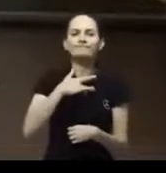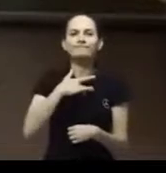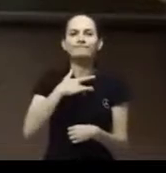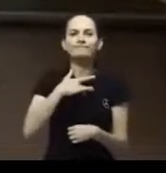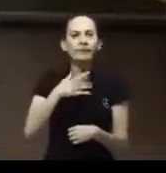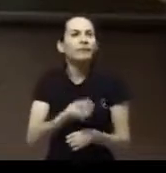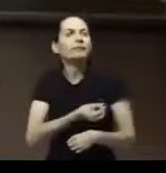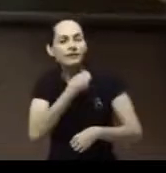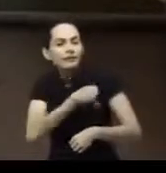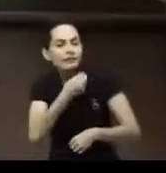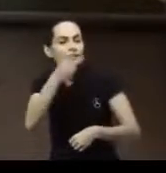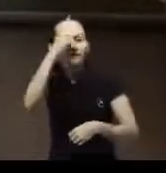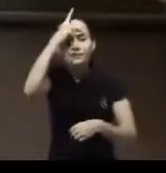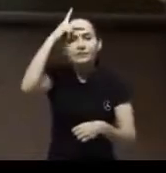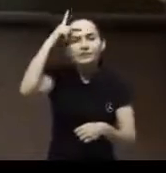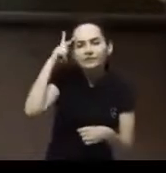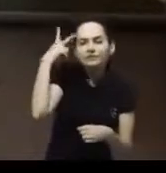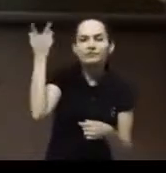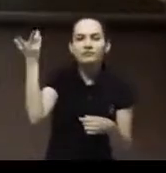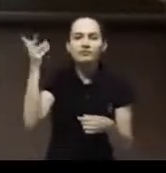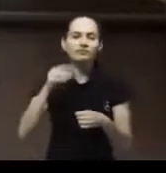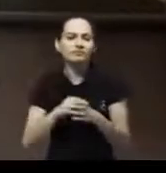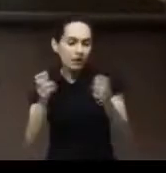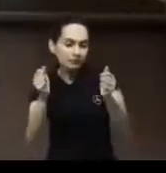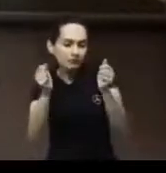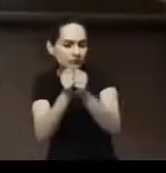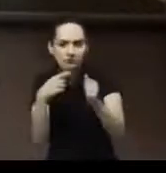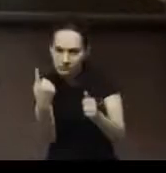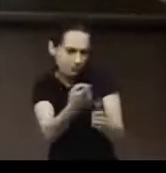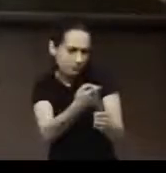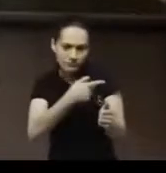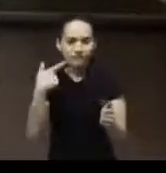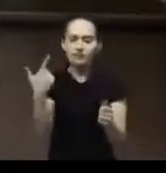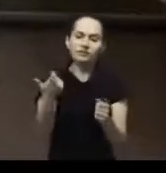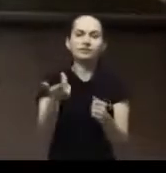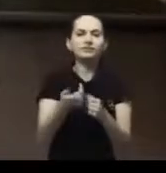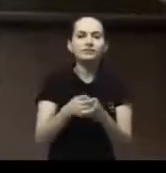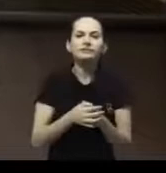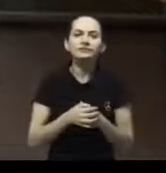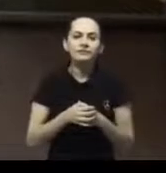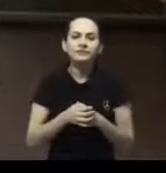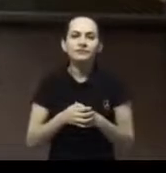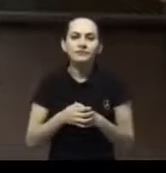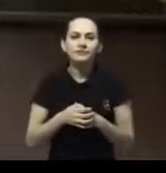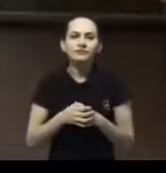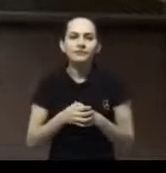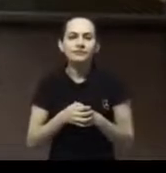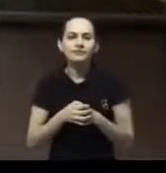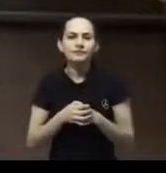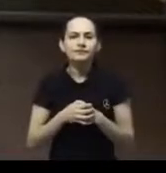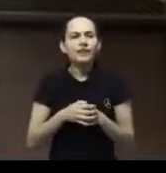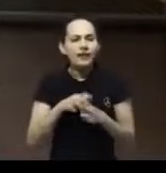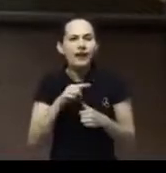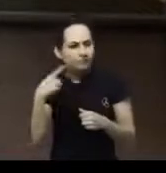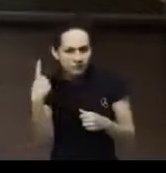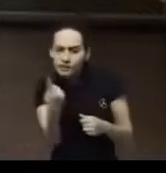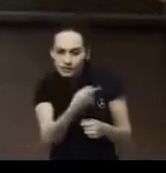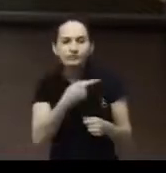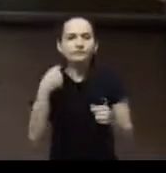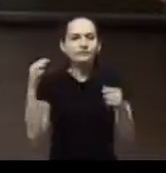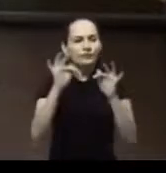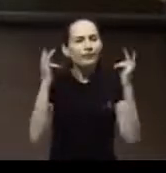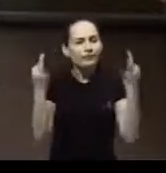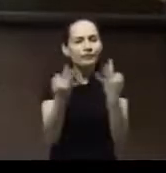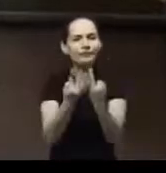pela vida pelas pessoas que te redor estão a sua volta pela sua família